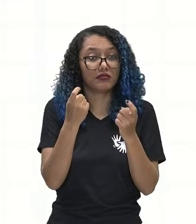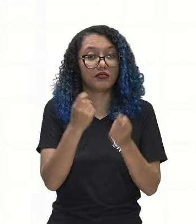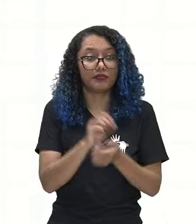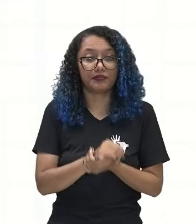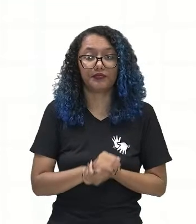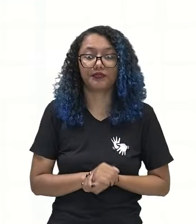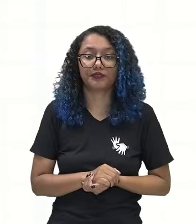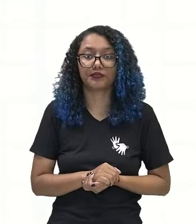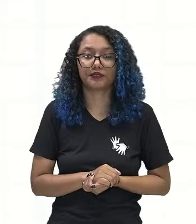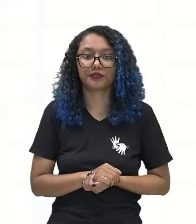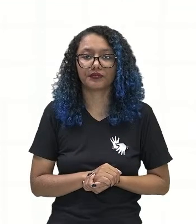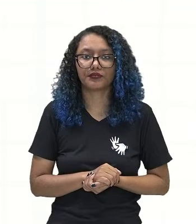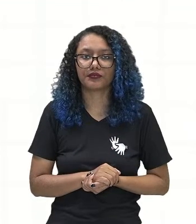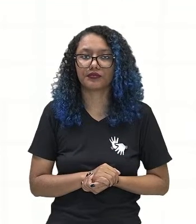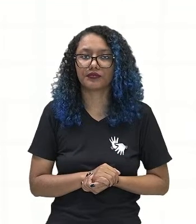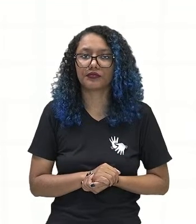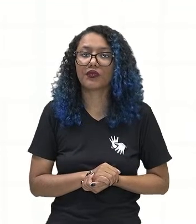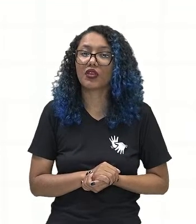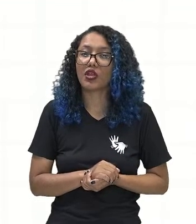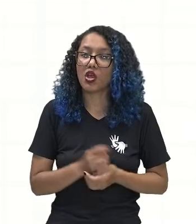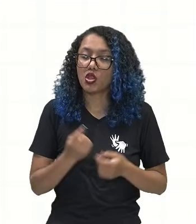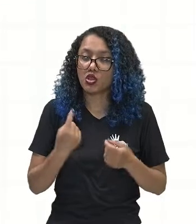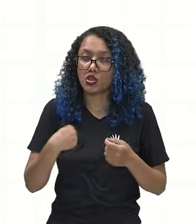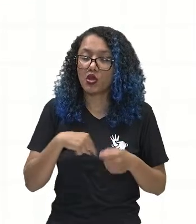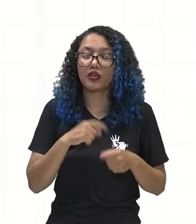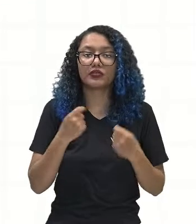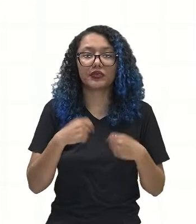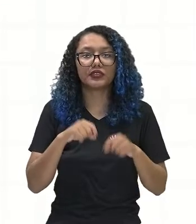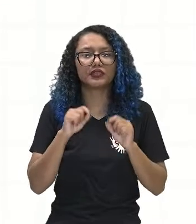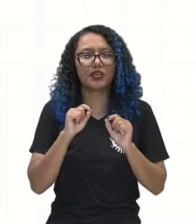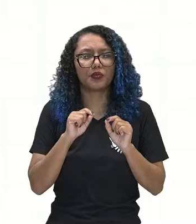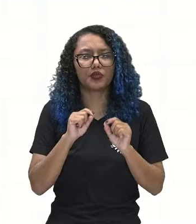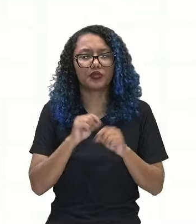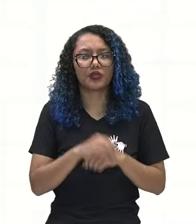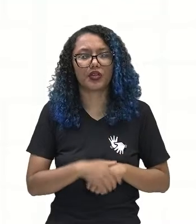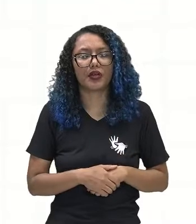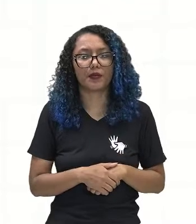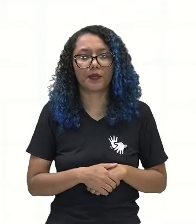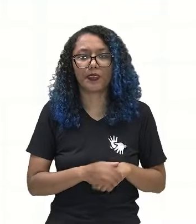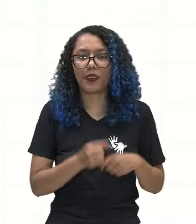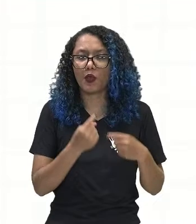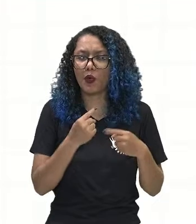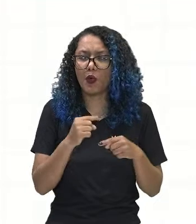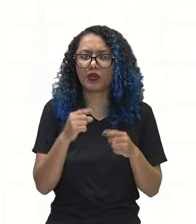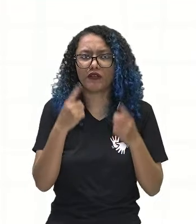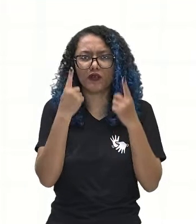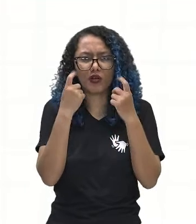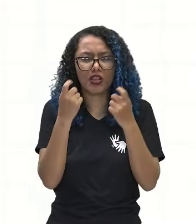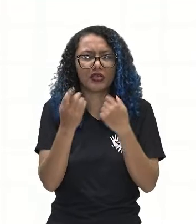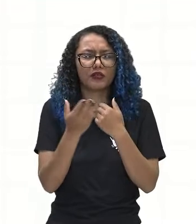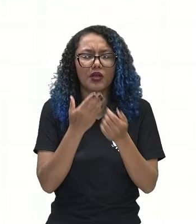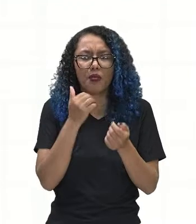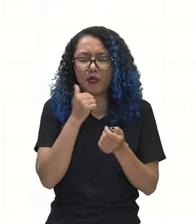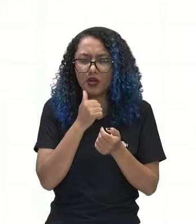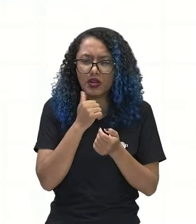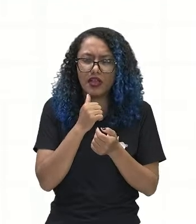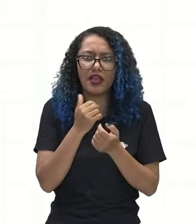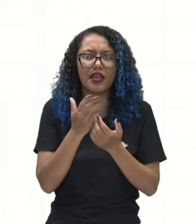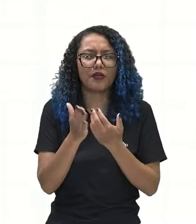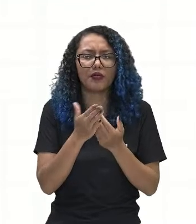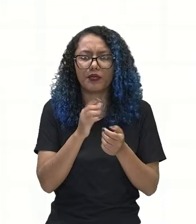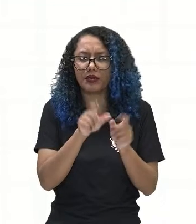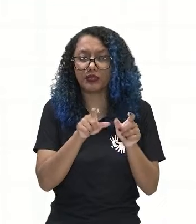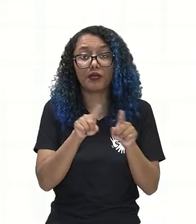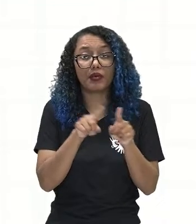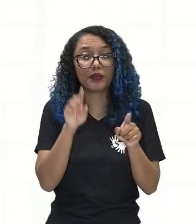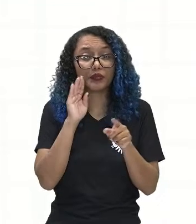contra a mulher. Todos nós devemos dizer não à violência, né? Contra a mulher, contra qualquer outro ser humano, mas especialmente contra a mulher.